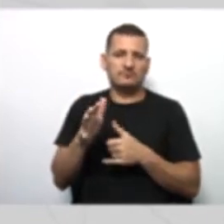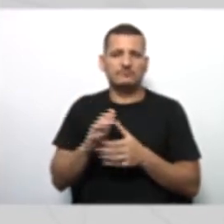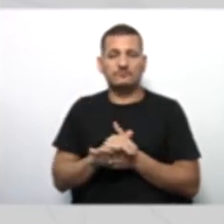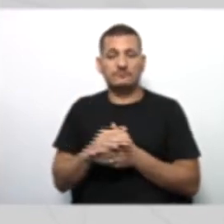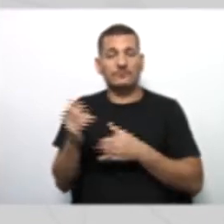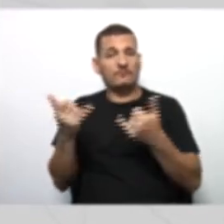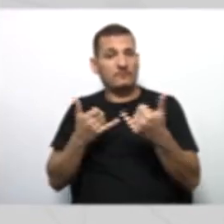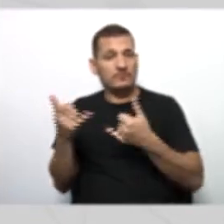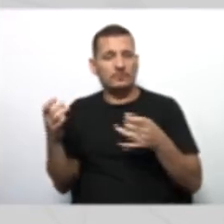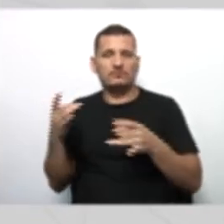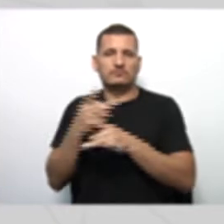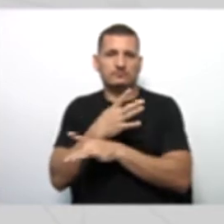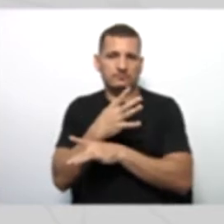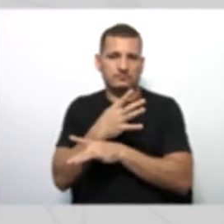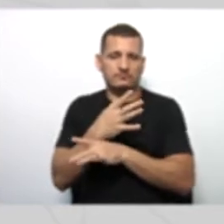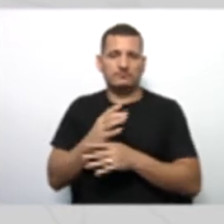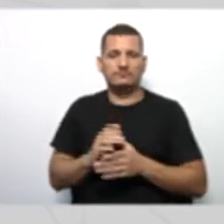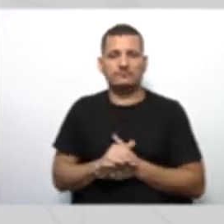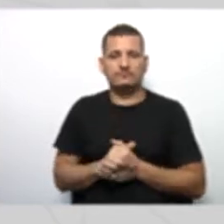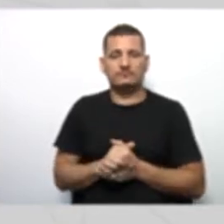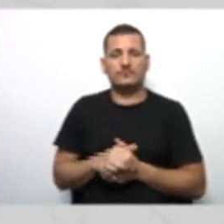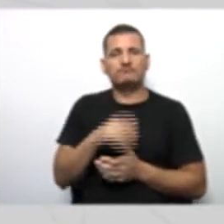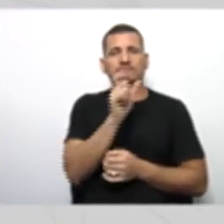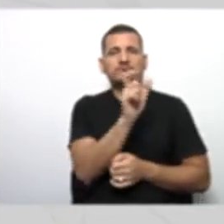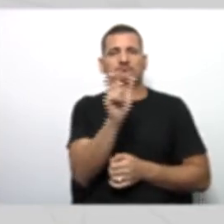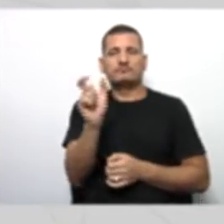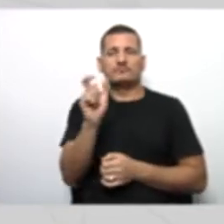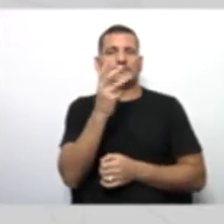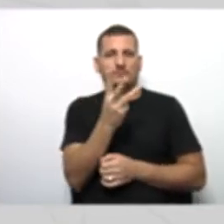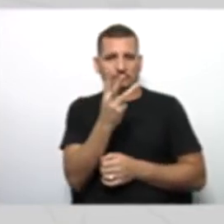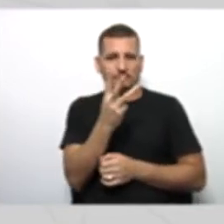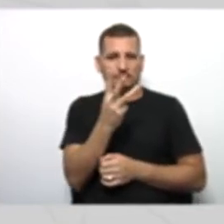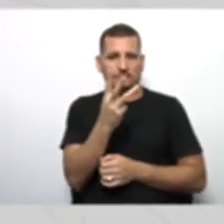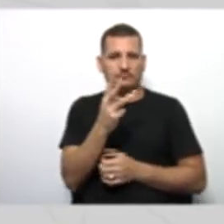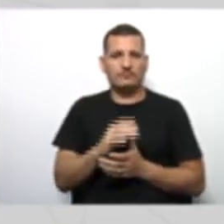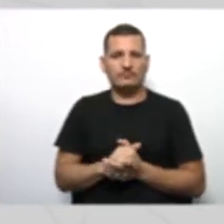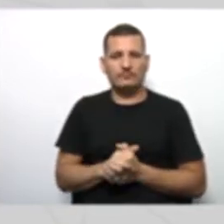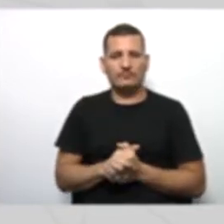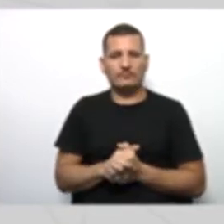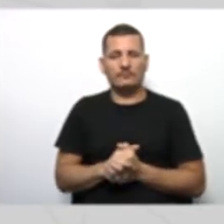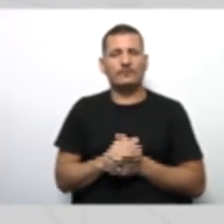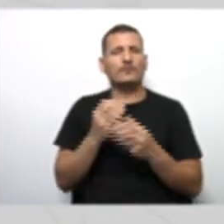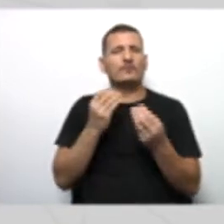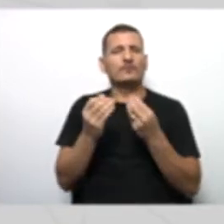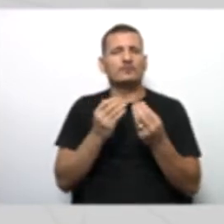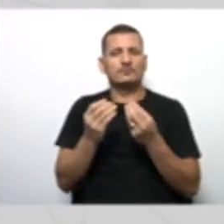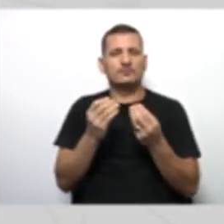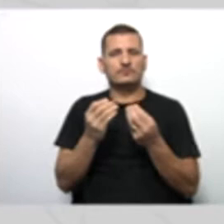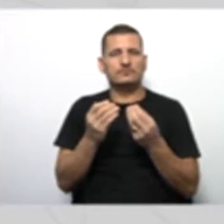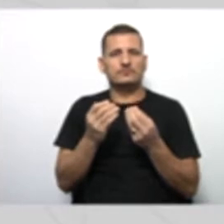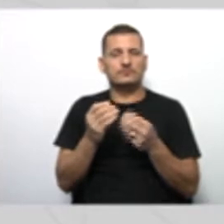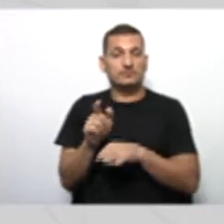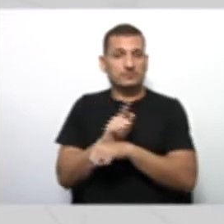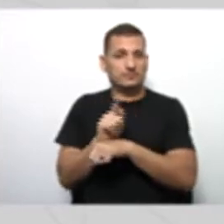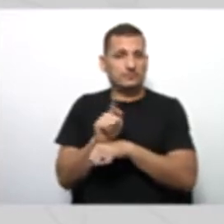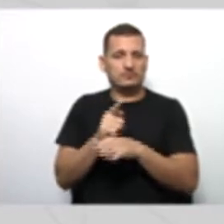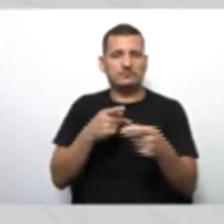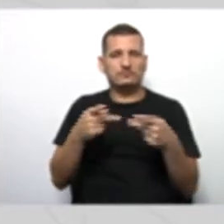tem informações completas, tá? Então são esses três cenários que a gente tem aí. Como é que a gente tem que atuar no